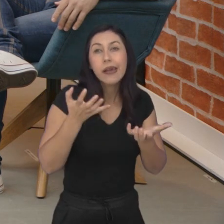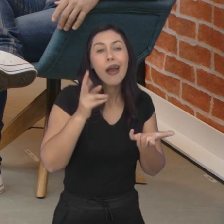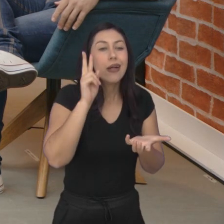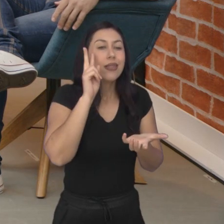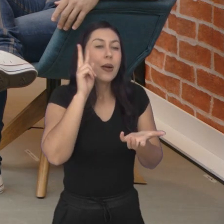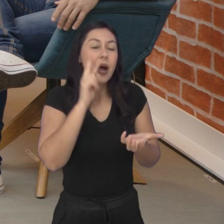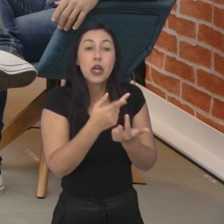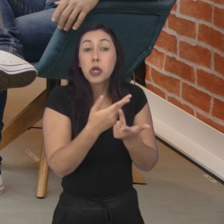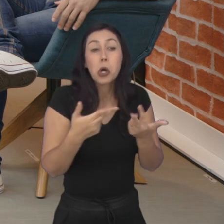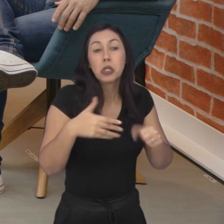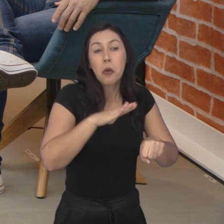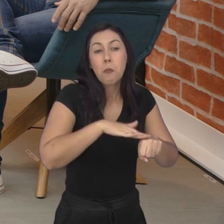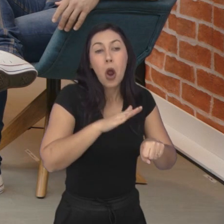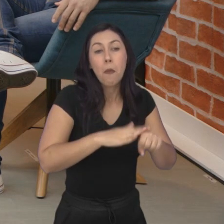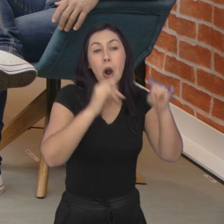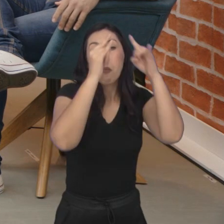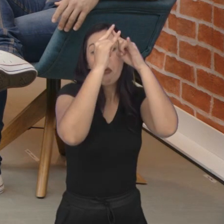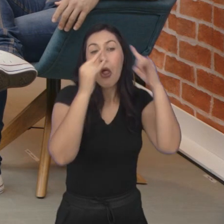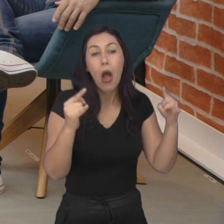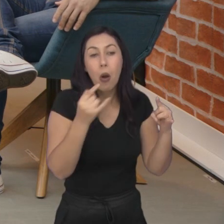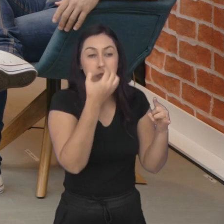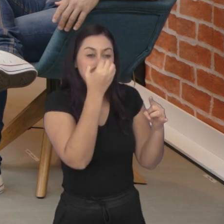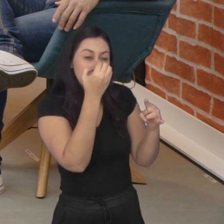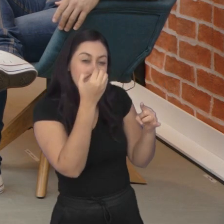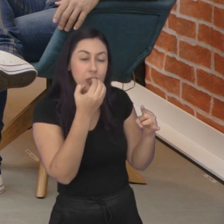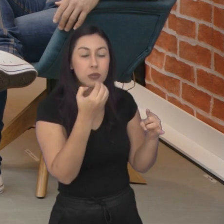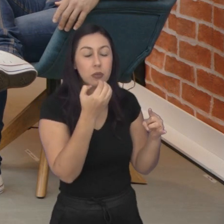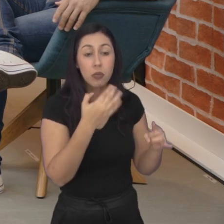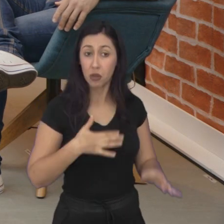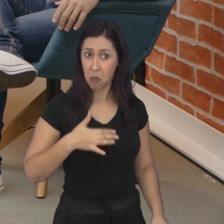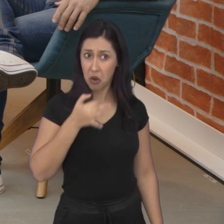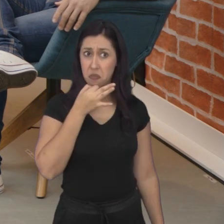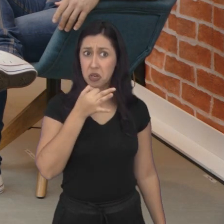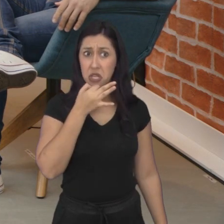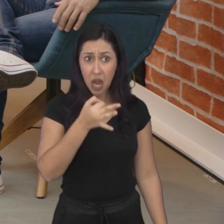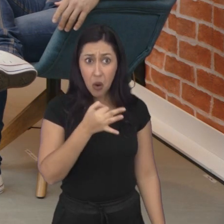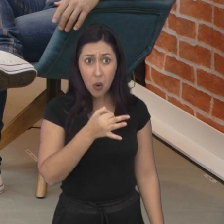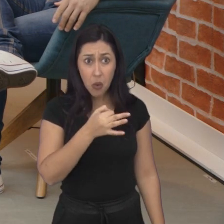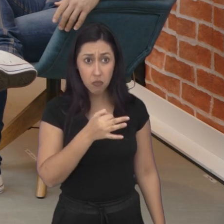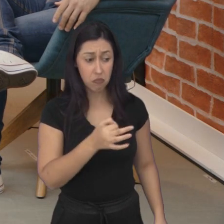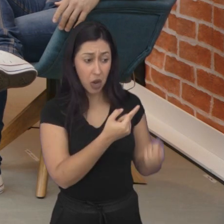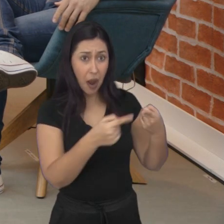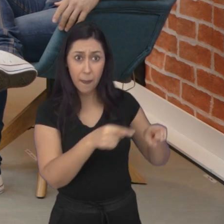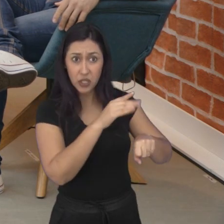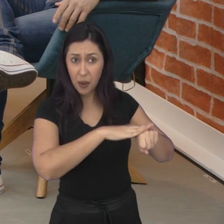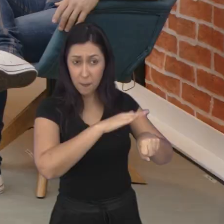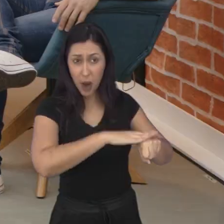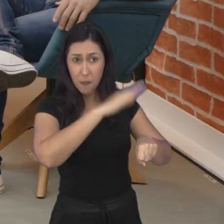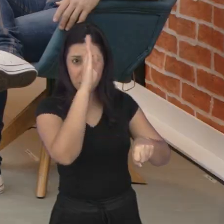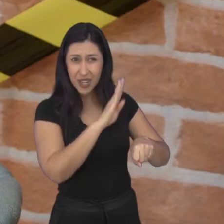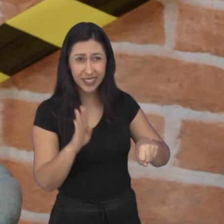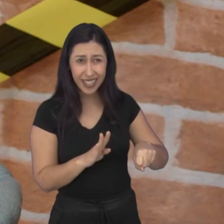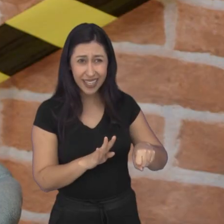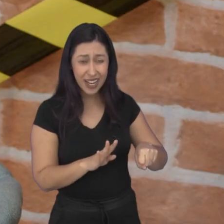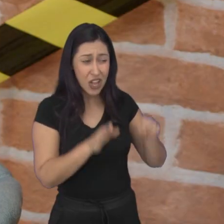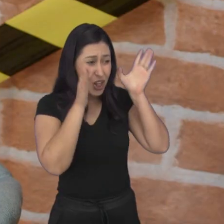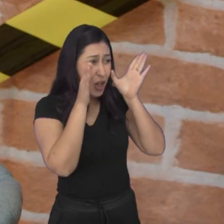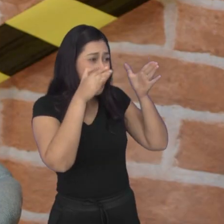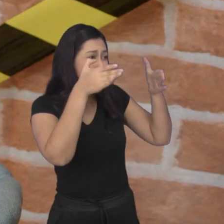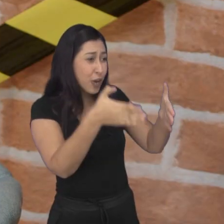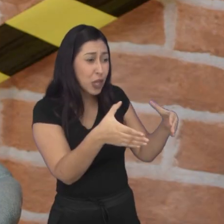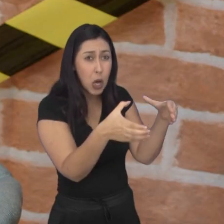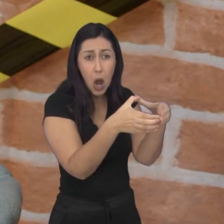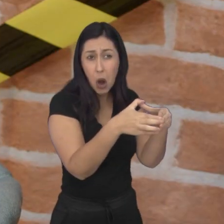resgatar coisas circenses, assim. Eu acho que a MPB, a bossa nova, tinha uma característica que era um pouco elitista, mas